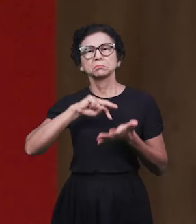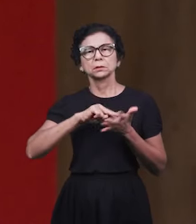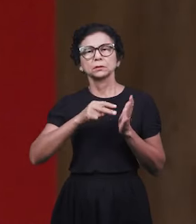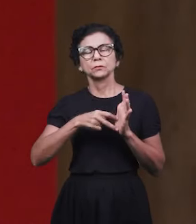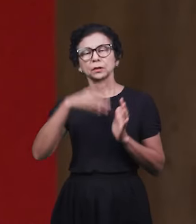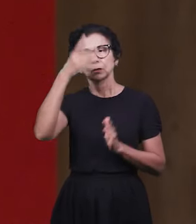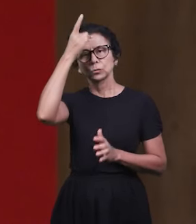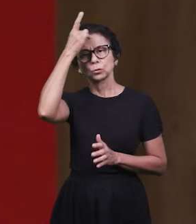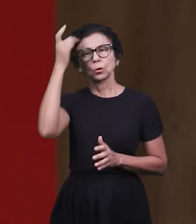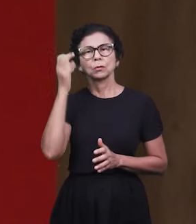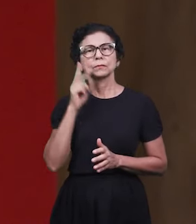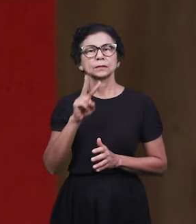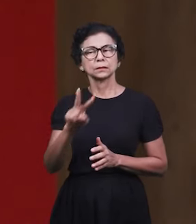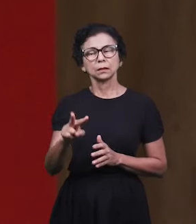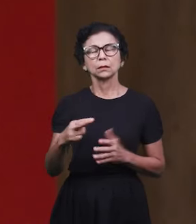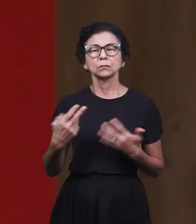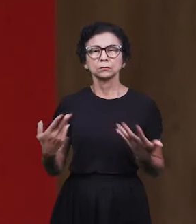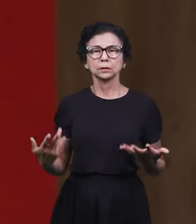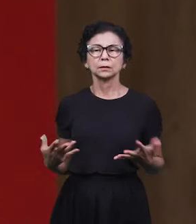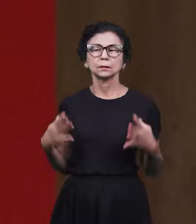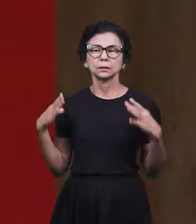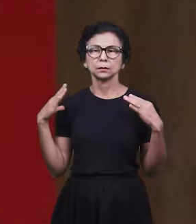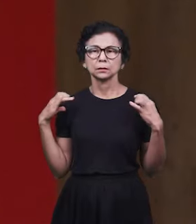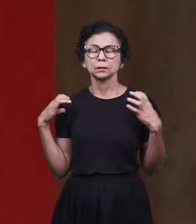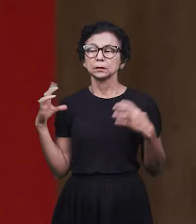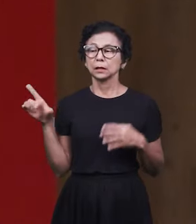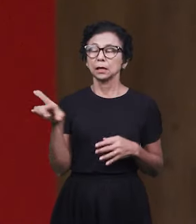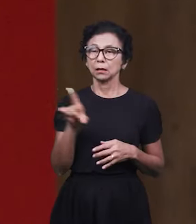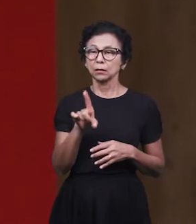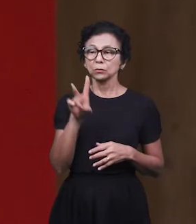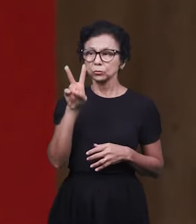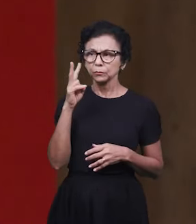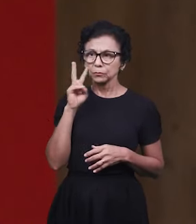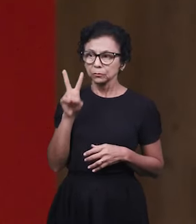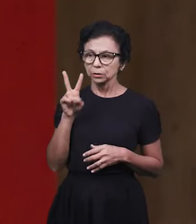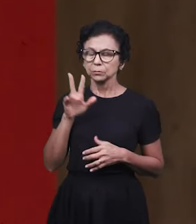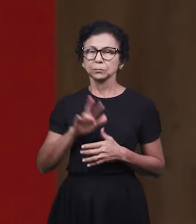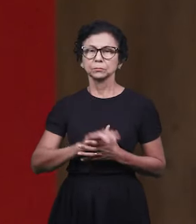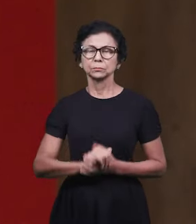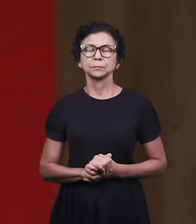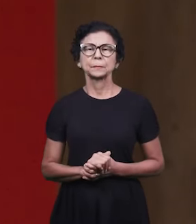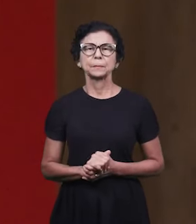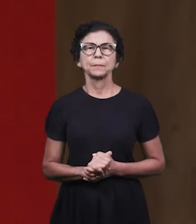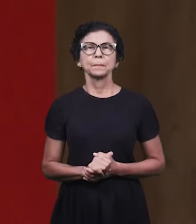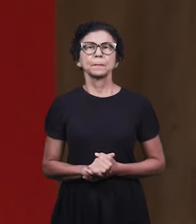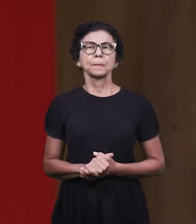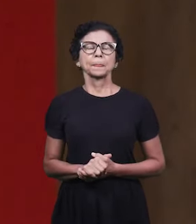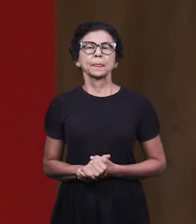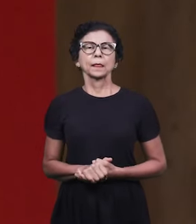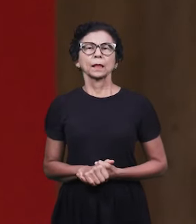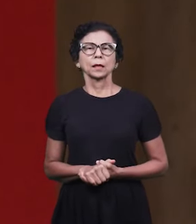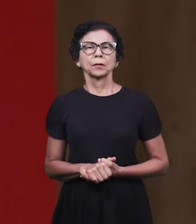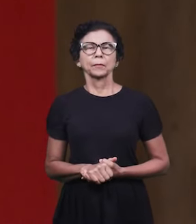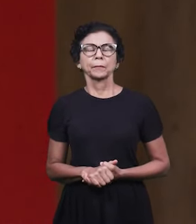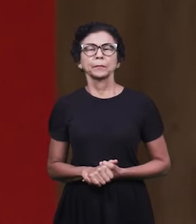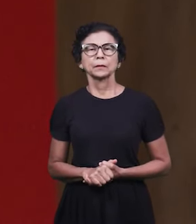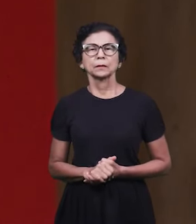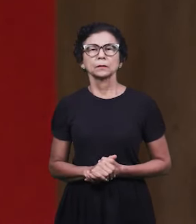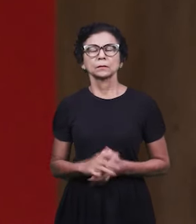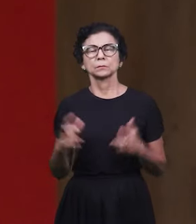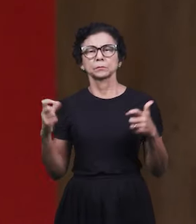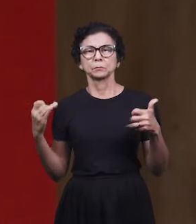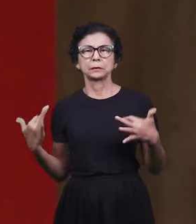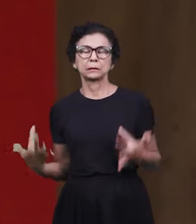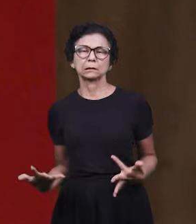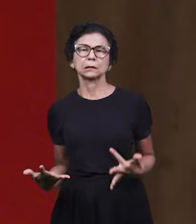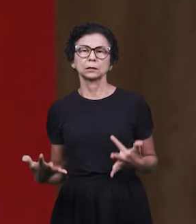aquilo que o pastor viu no sonho, e isso o senhor usa muito, como figura, não é? Porque o sangue é a figura do Espírito